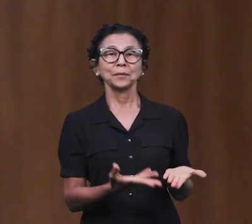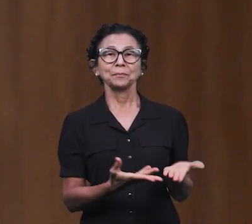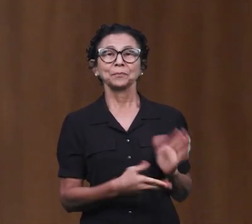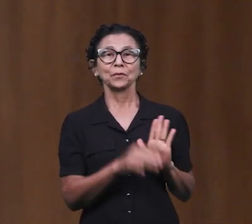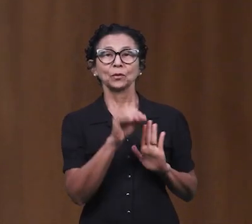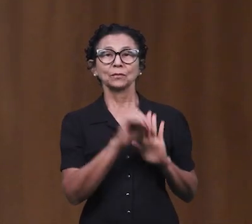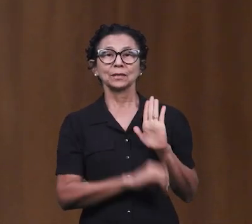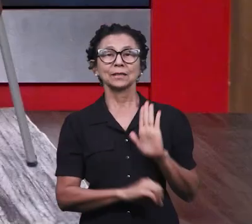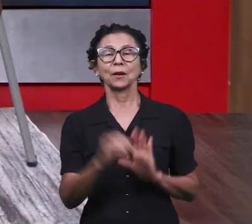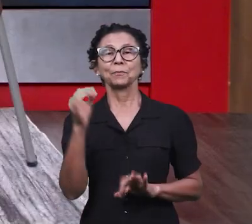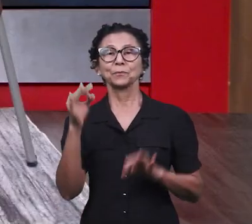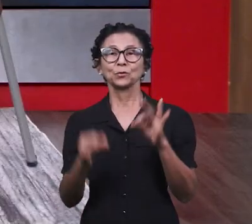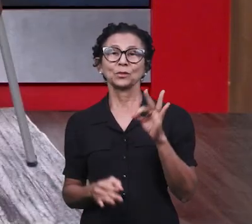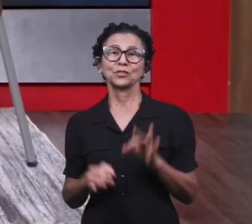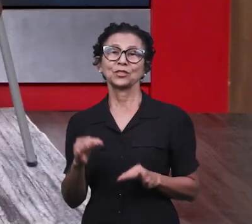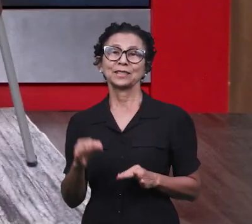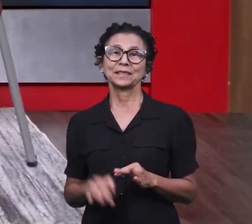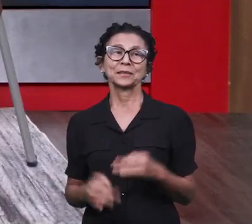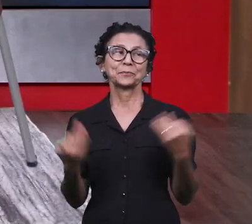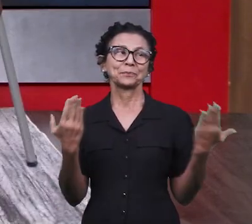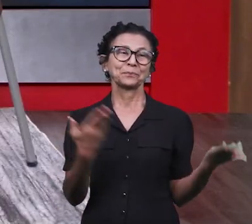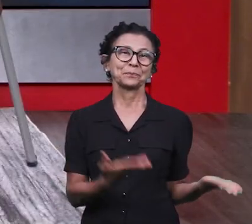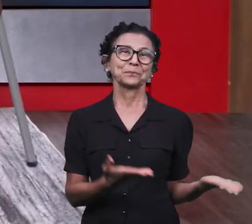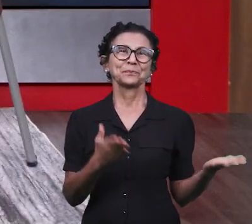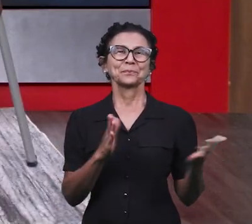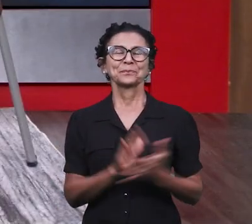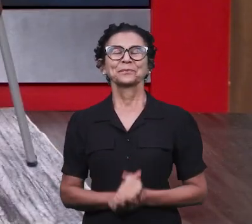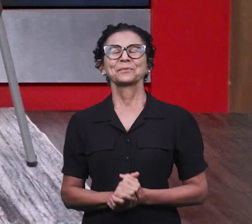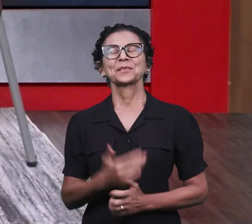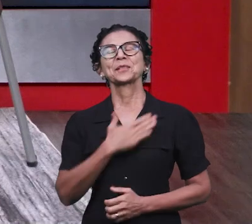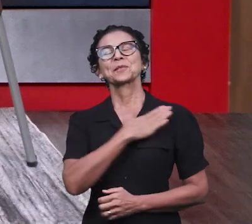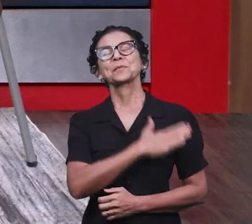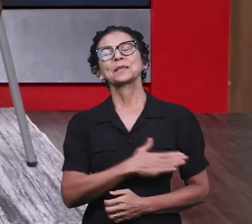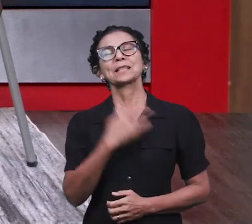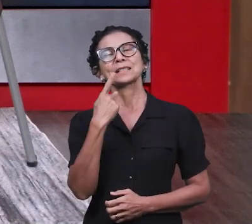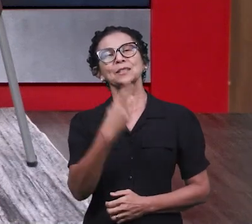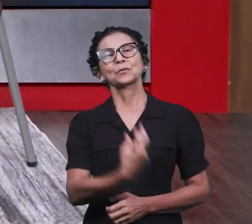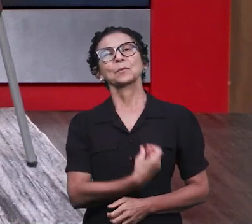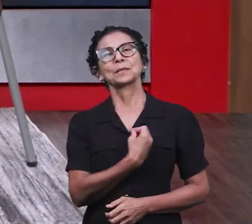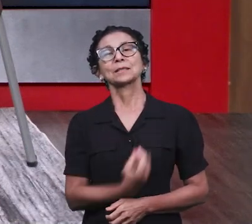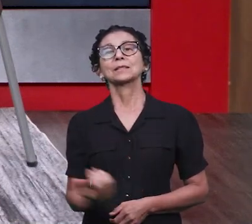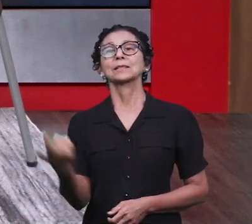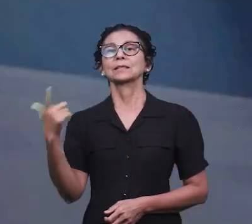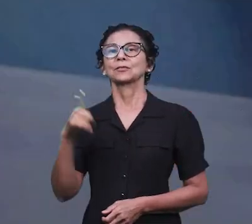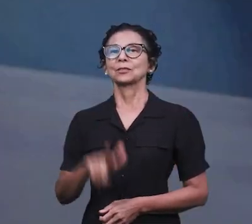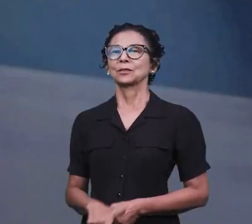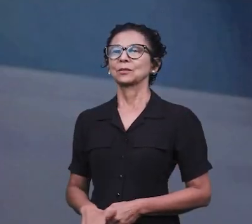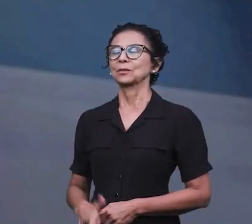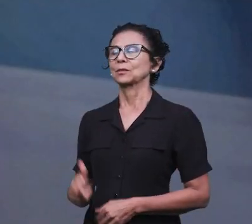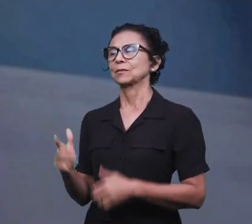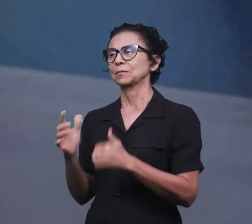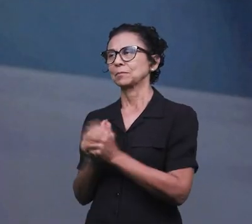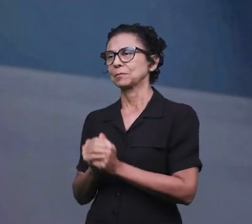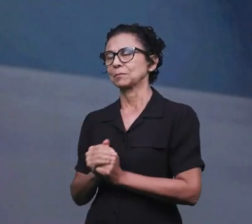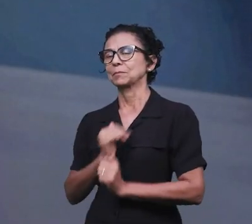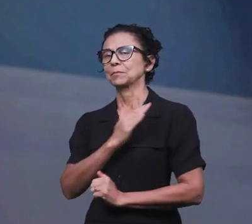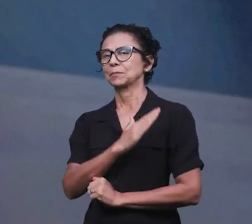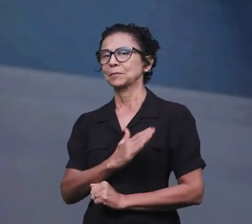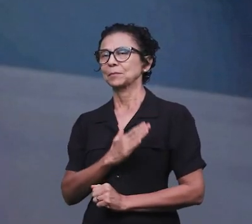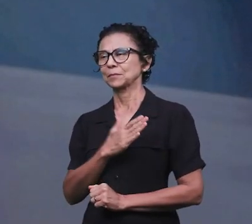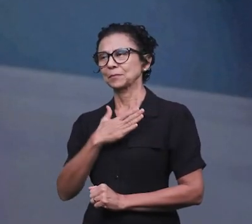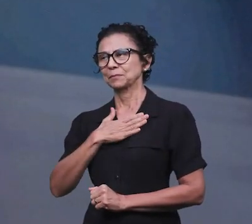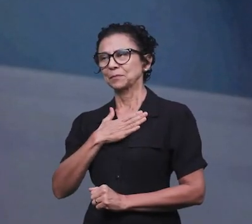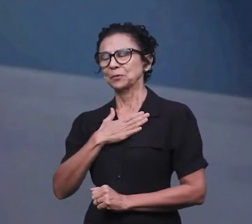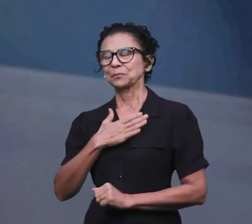amigo Marcos Saúde. Prazer recebê-lo novamente. Amém. Prazer é todo meu,